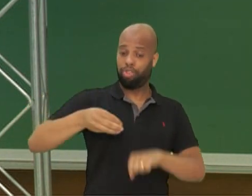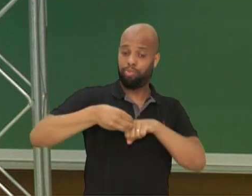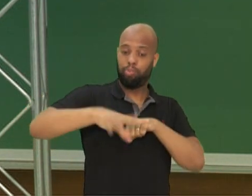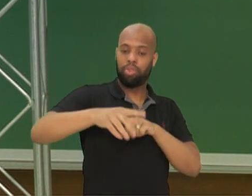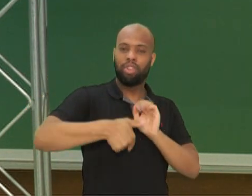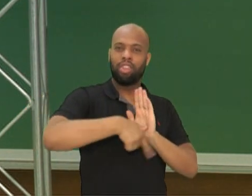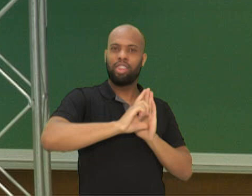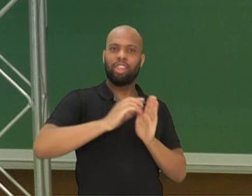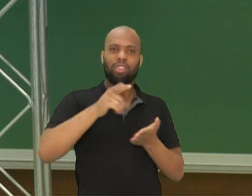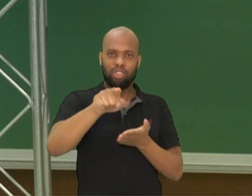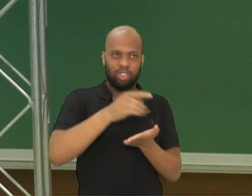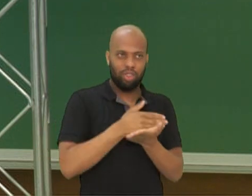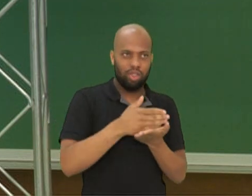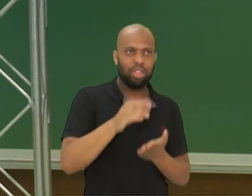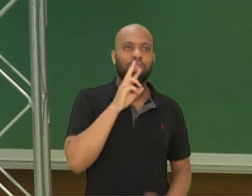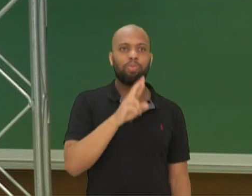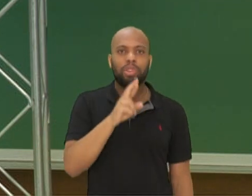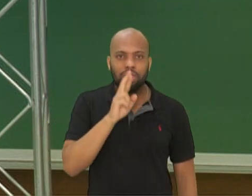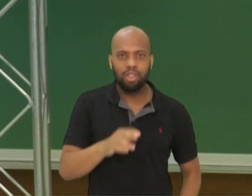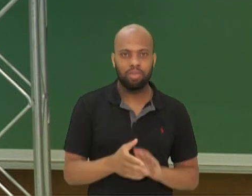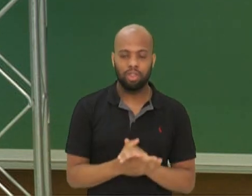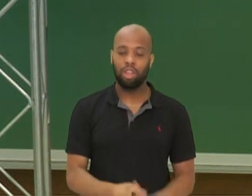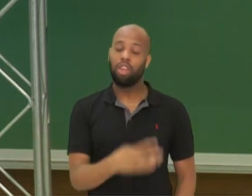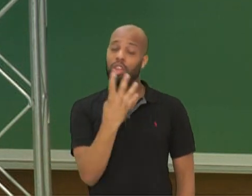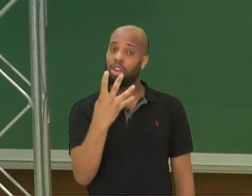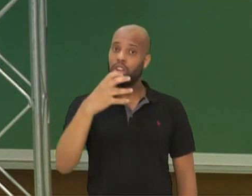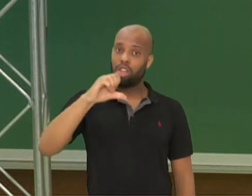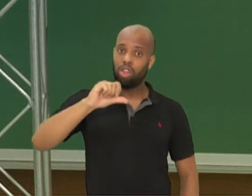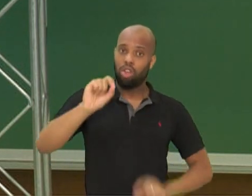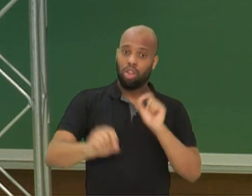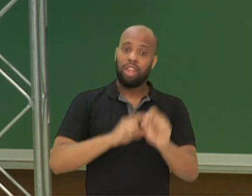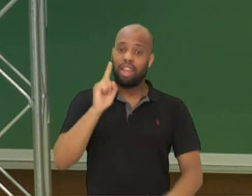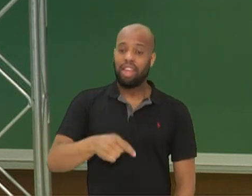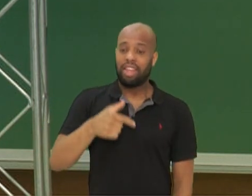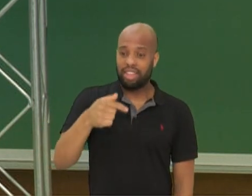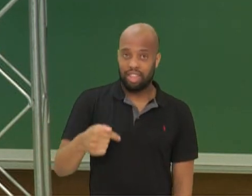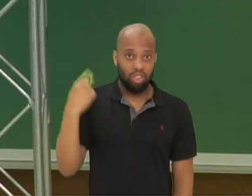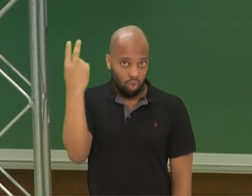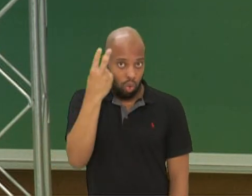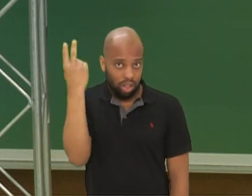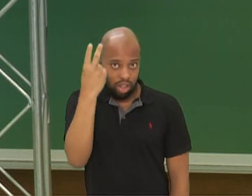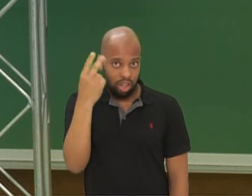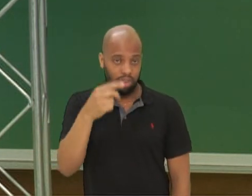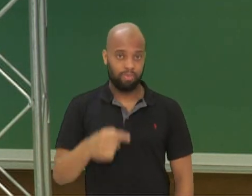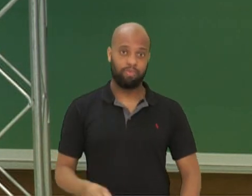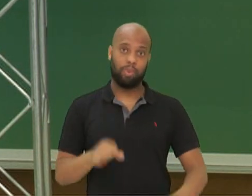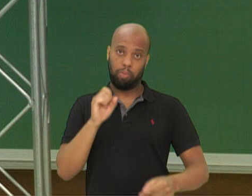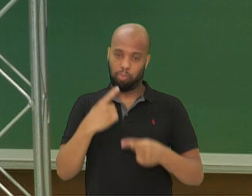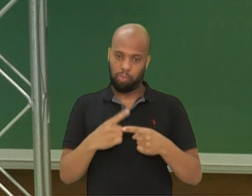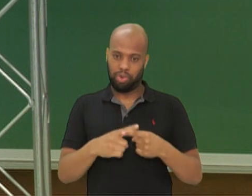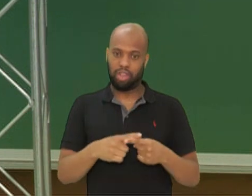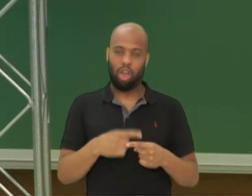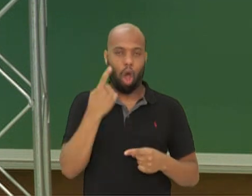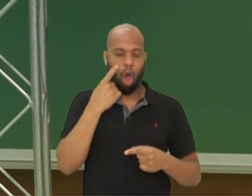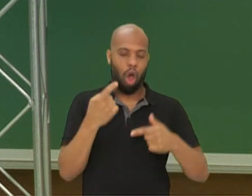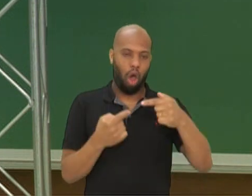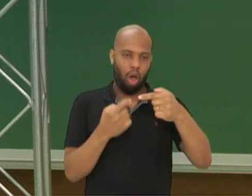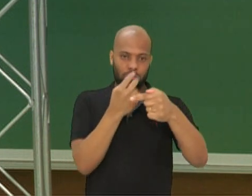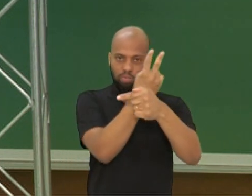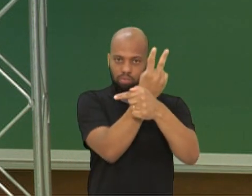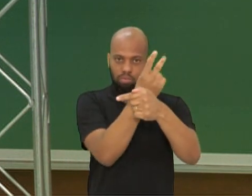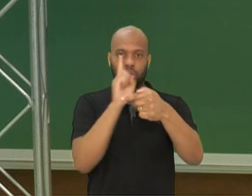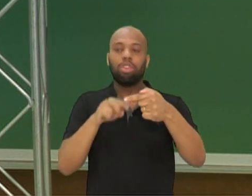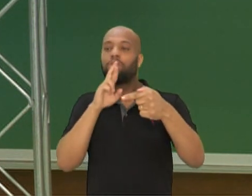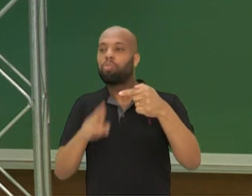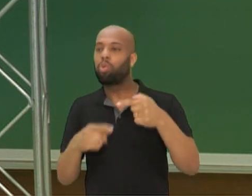isso? 7 vezes 7 vai ficar 7 elevado a menos 2. E aí sim você tem as bases iguais